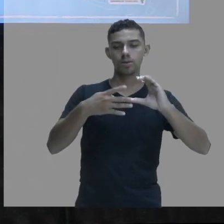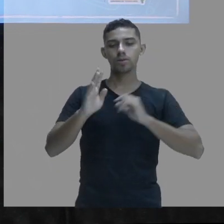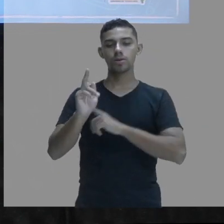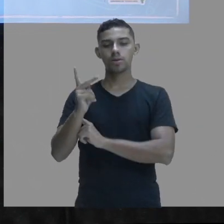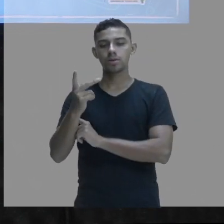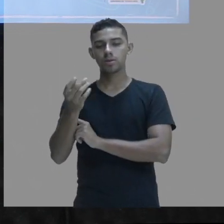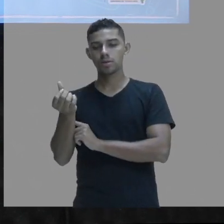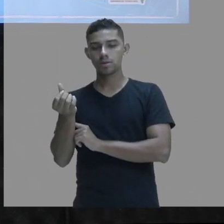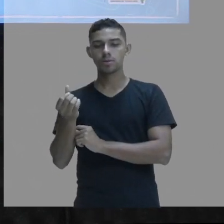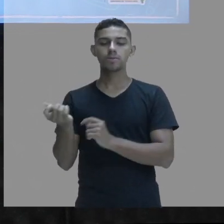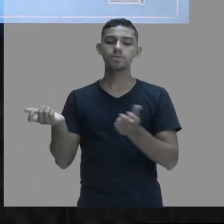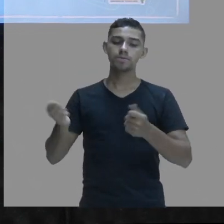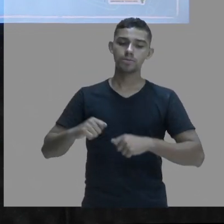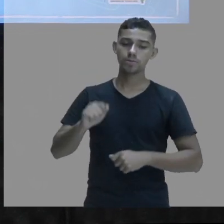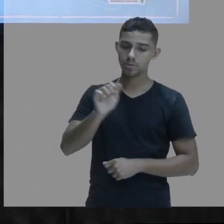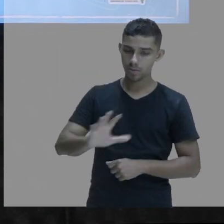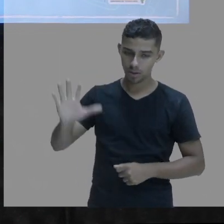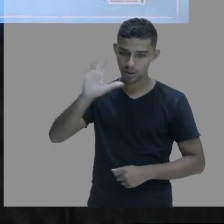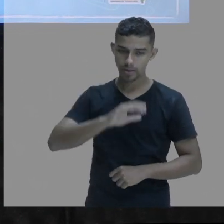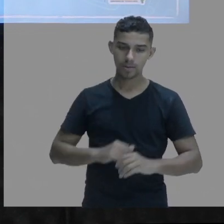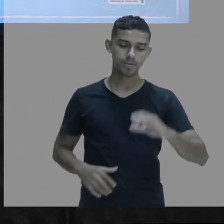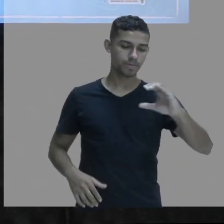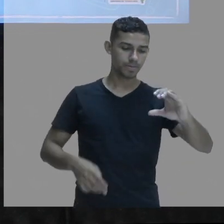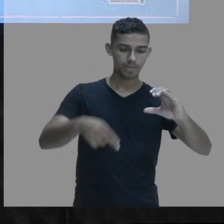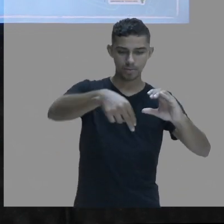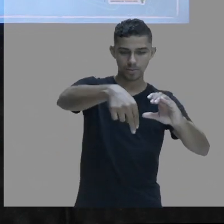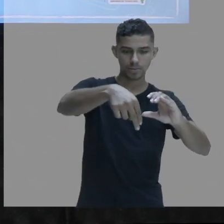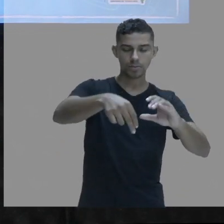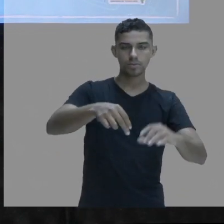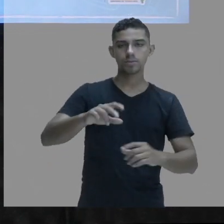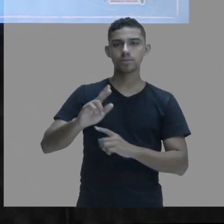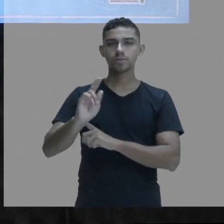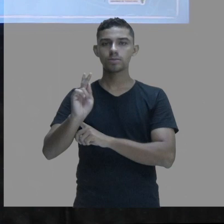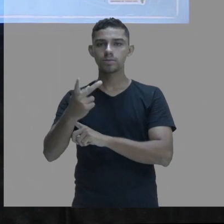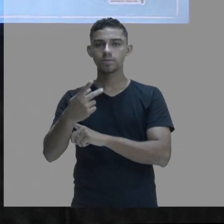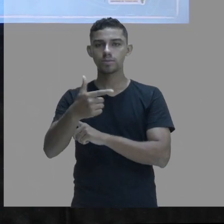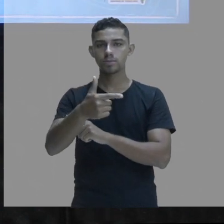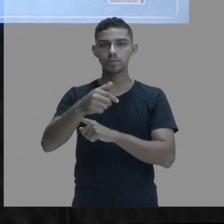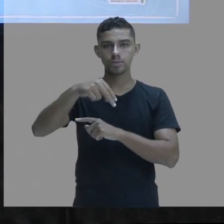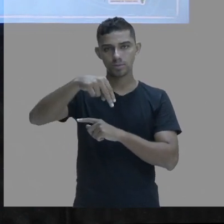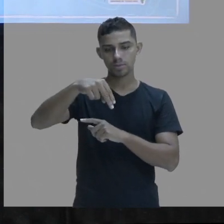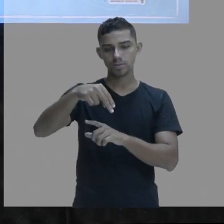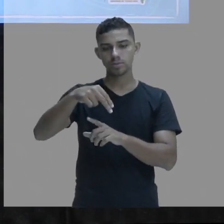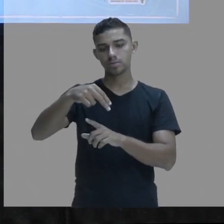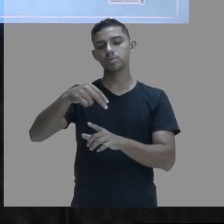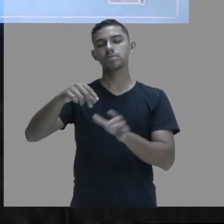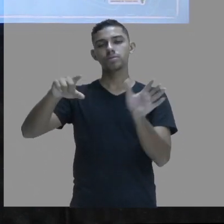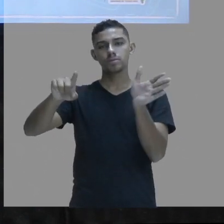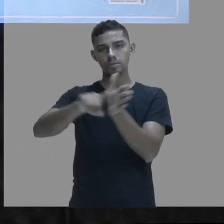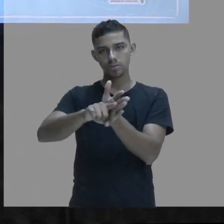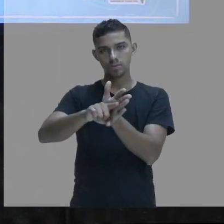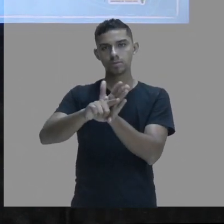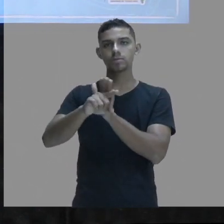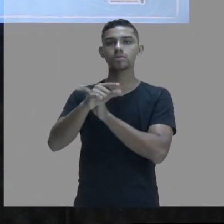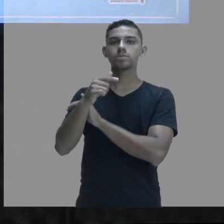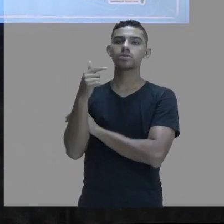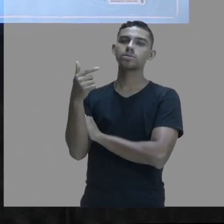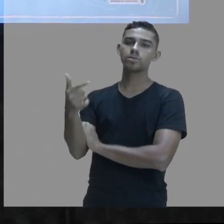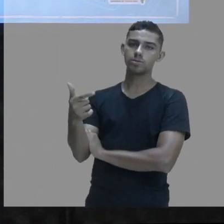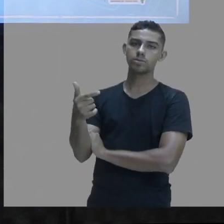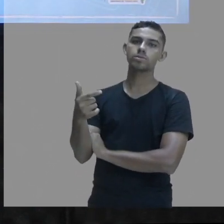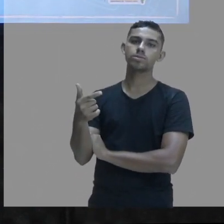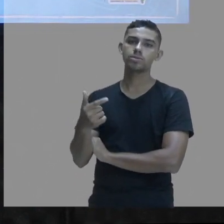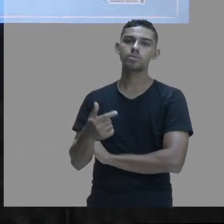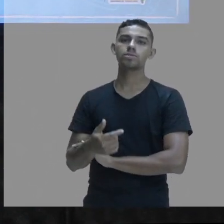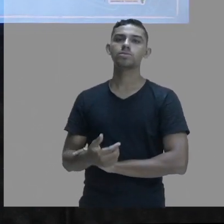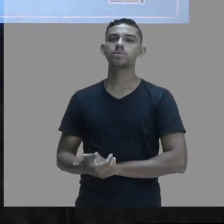dos alcenos é CnH2n, ou seja, eu tenho o dobro de hidrogênios em relação à quantidade de